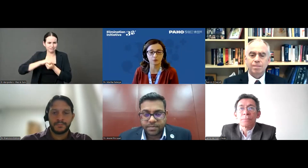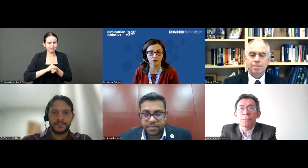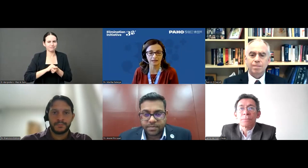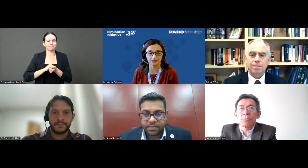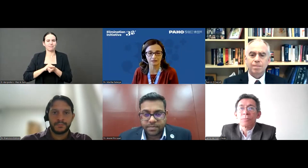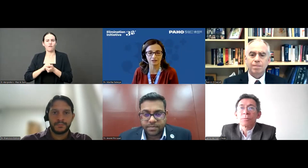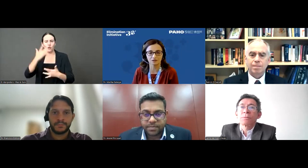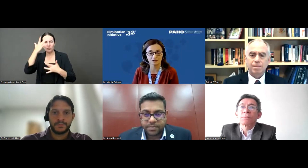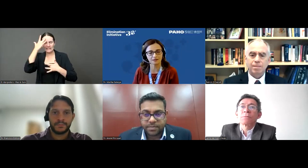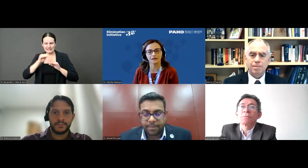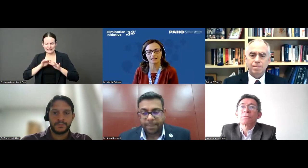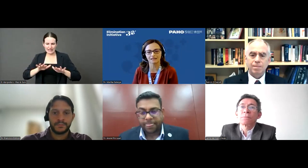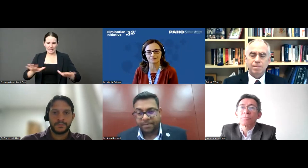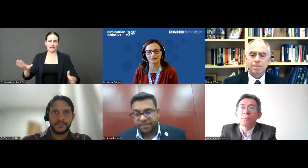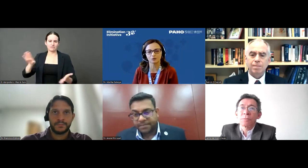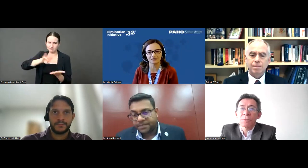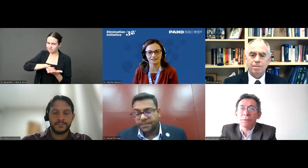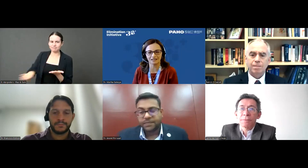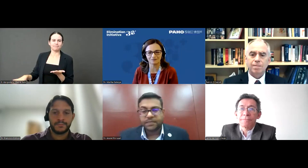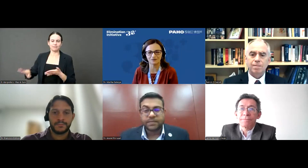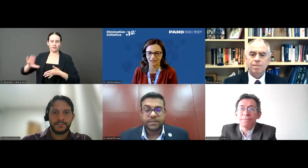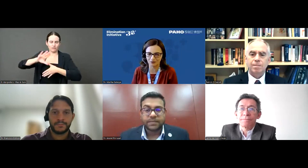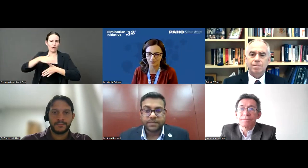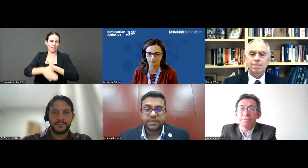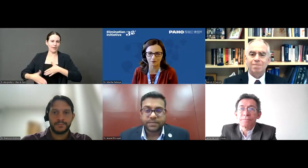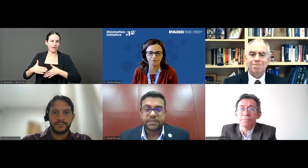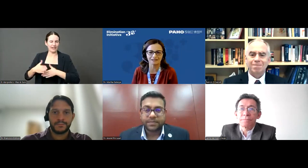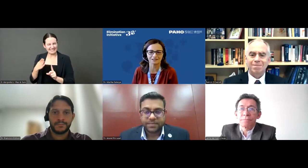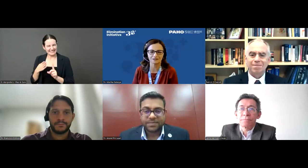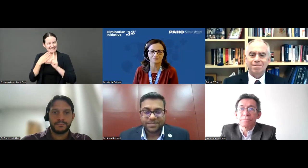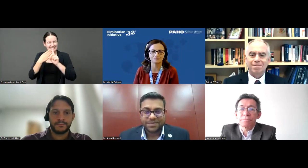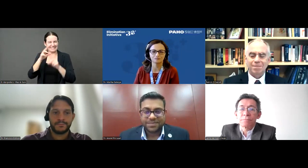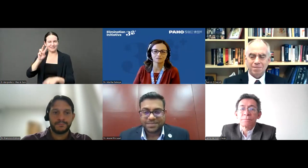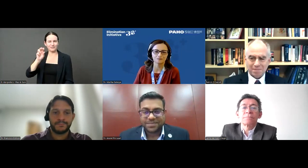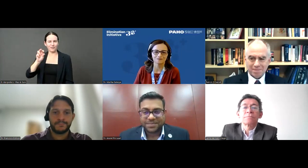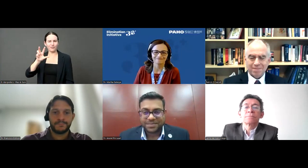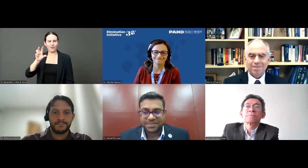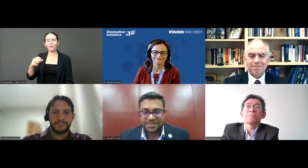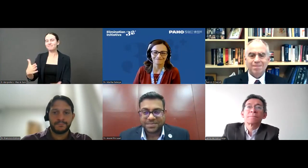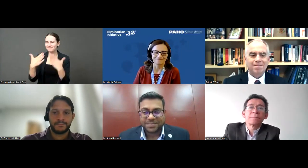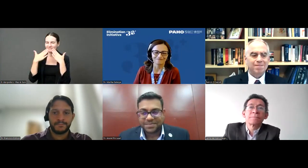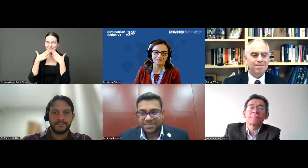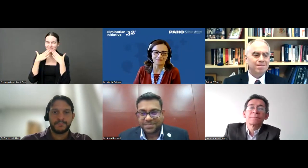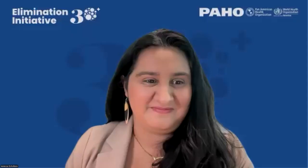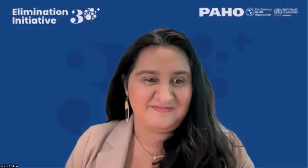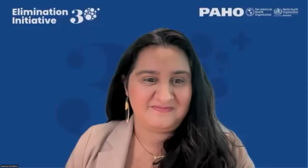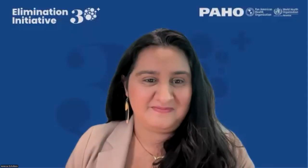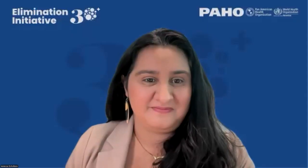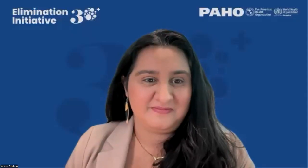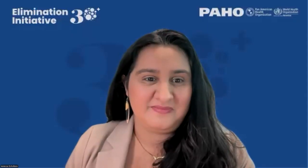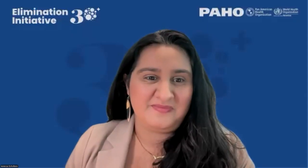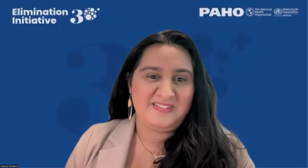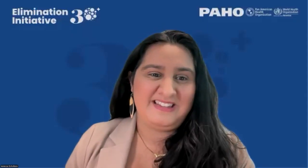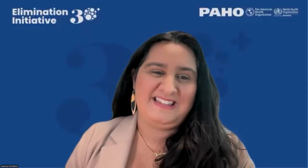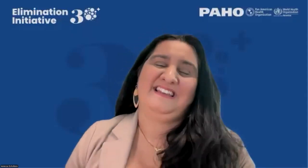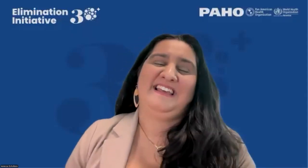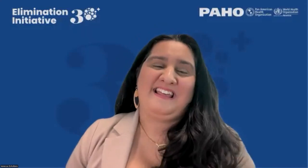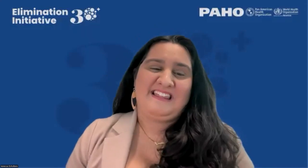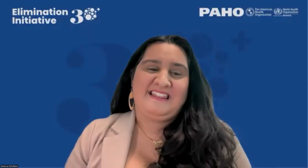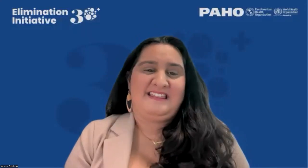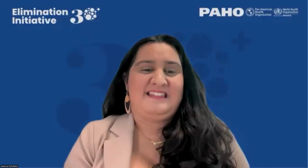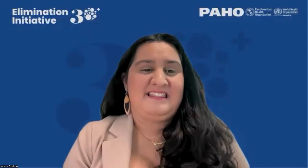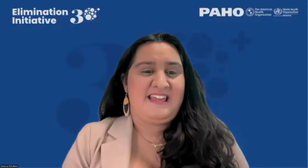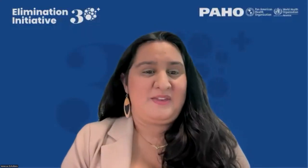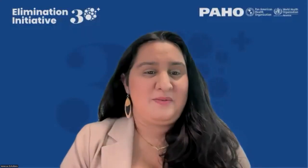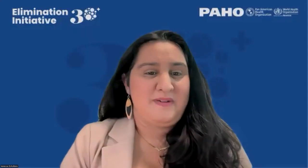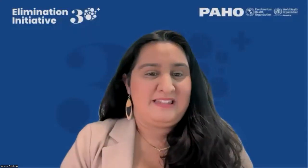a trabalhar com todos vocês para tornar essa eliminação das doenças transmissíveis uma realidade. E nós